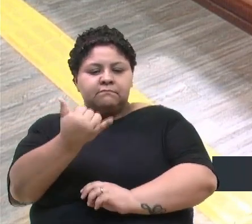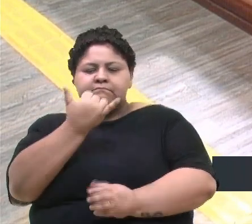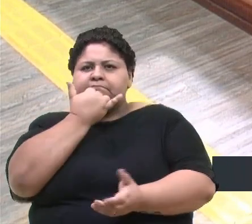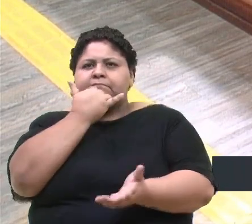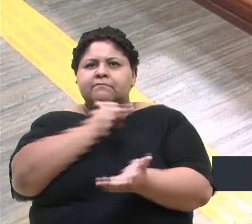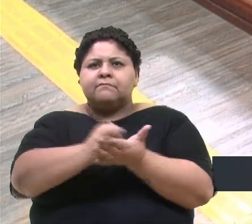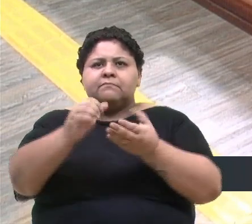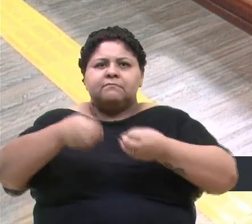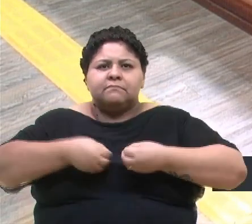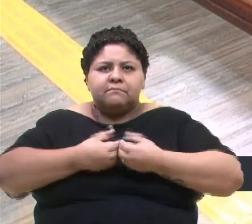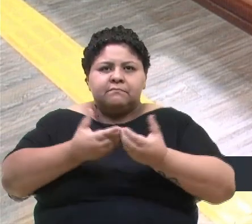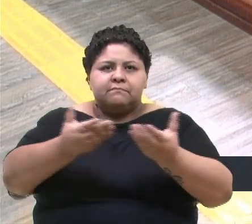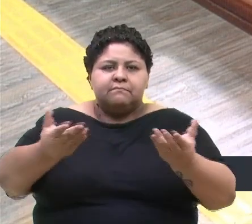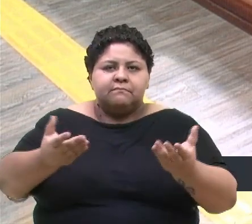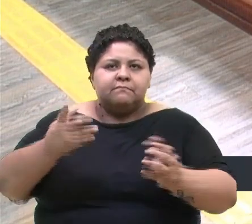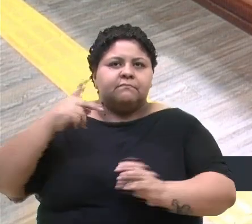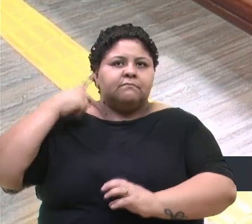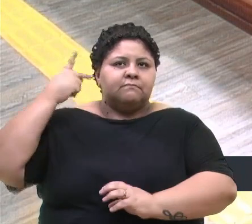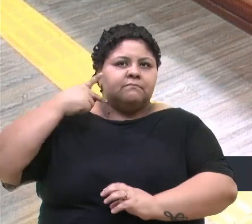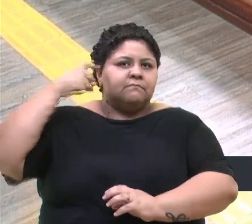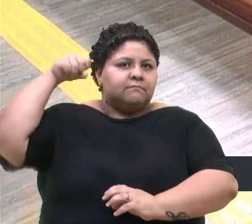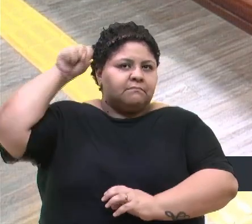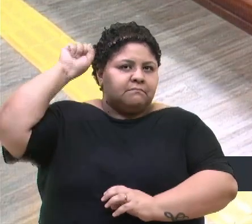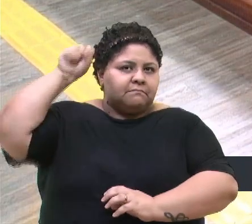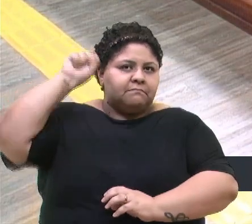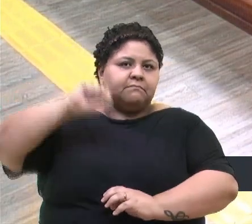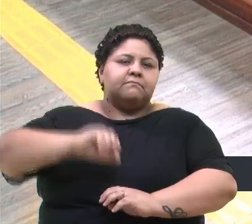meu espaço ao vereador Xuxa.